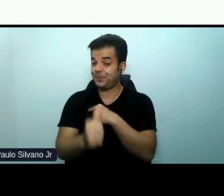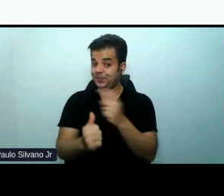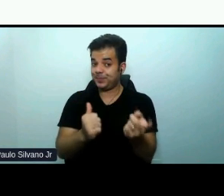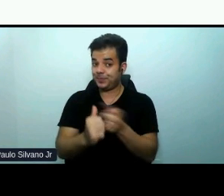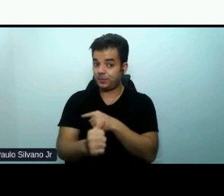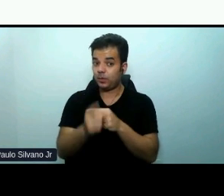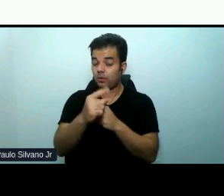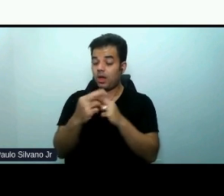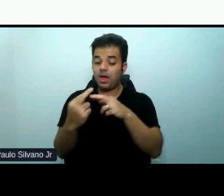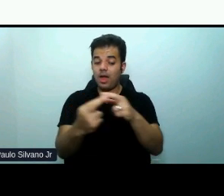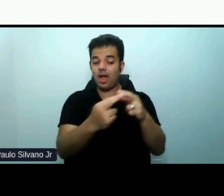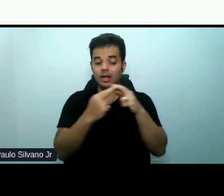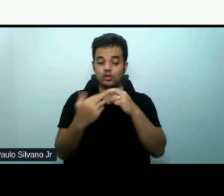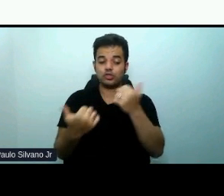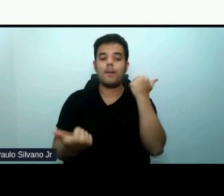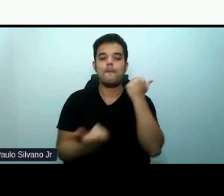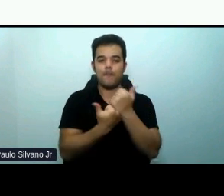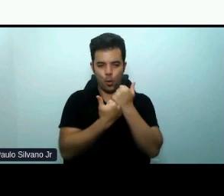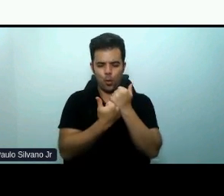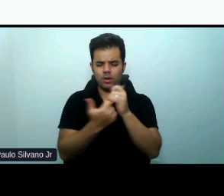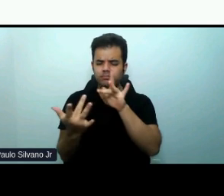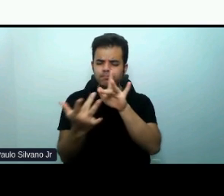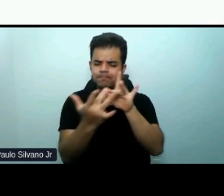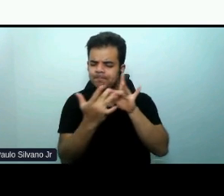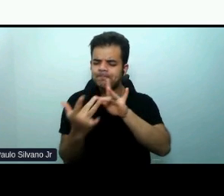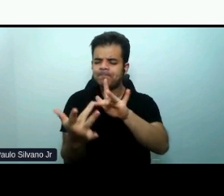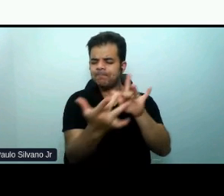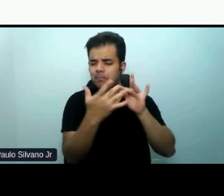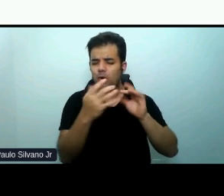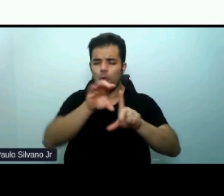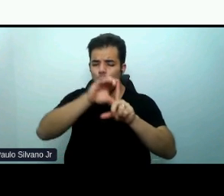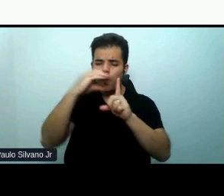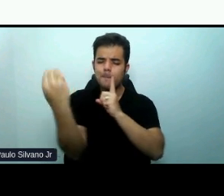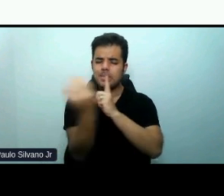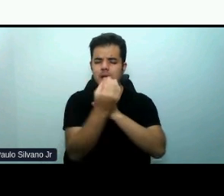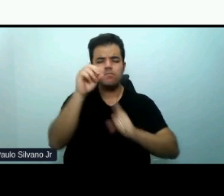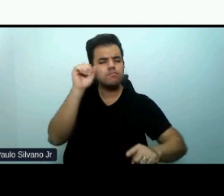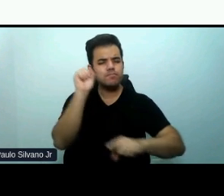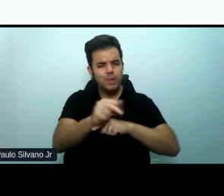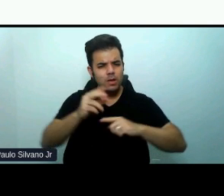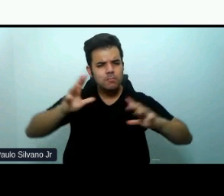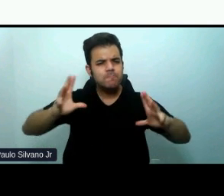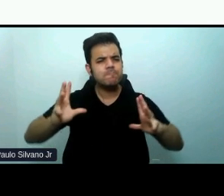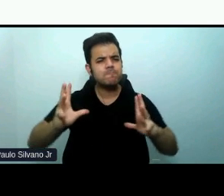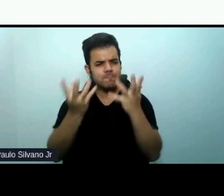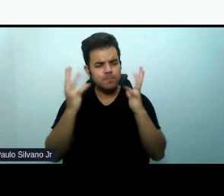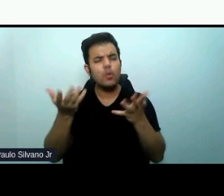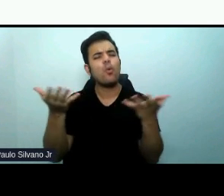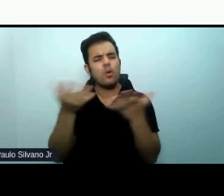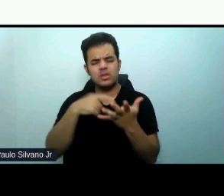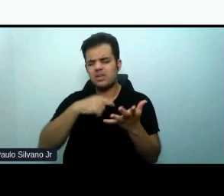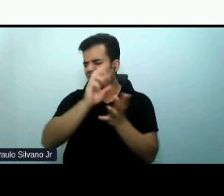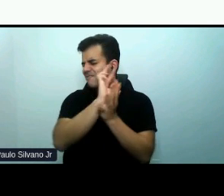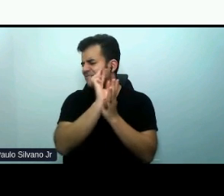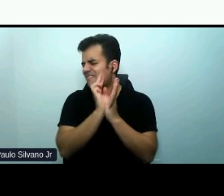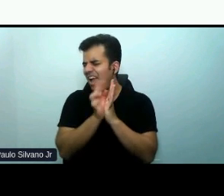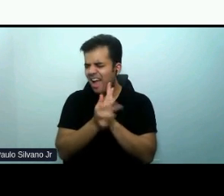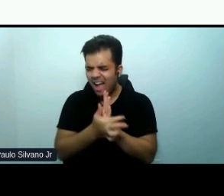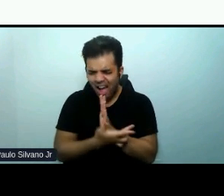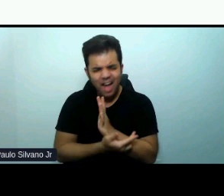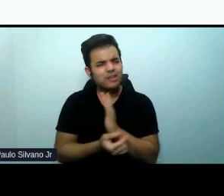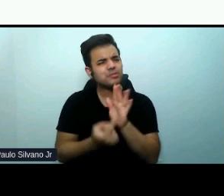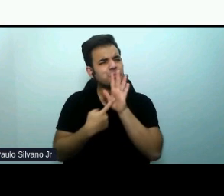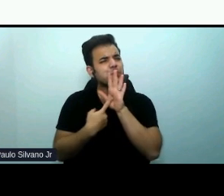busque aí uma rede de apoio, faça networking, participe de comunidades incentivadoras. Hoje em dia a gente tem vários exemplos para